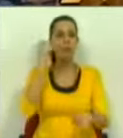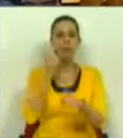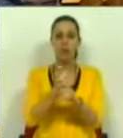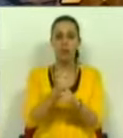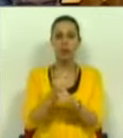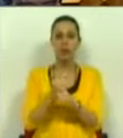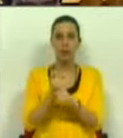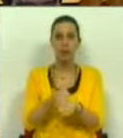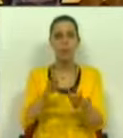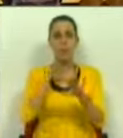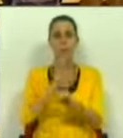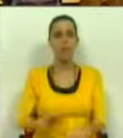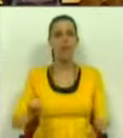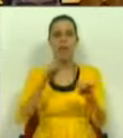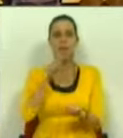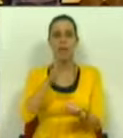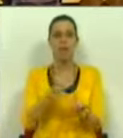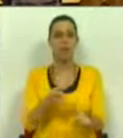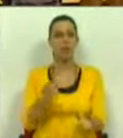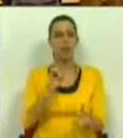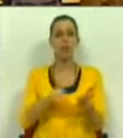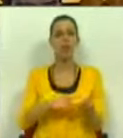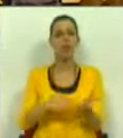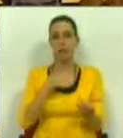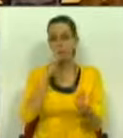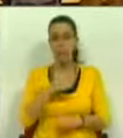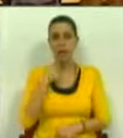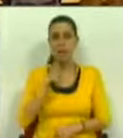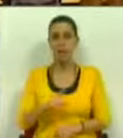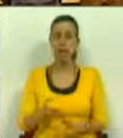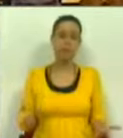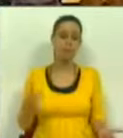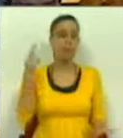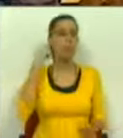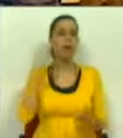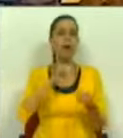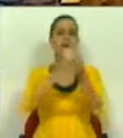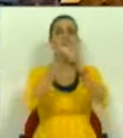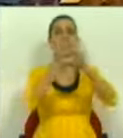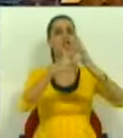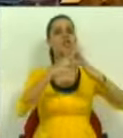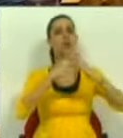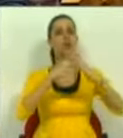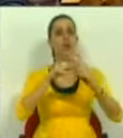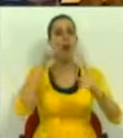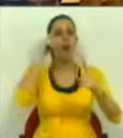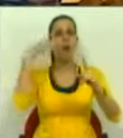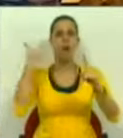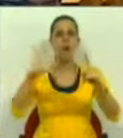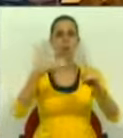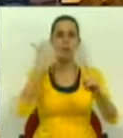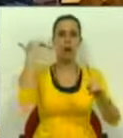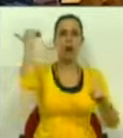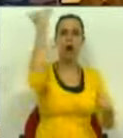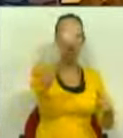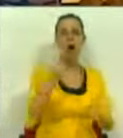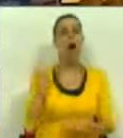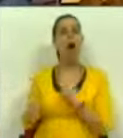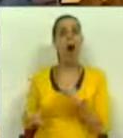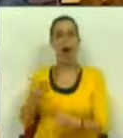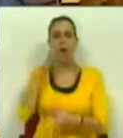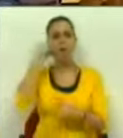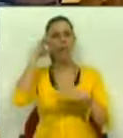exigente, mas ninguém diz que não é necessário. Há quem diga que as reformas estruturais são ambiciosas. Alguns dizem